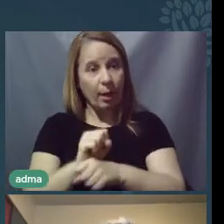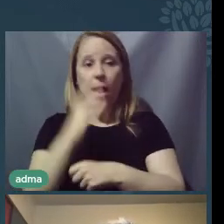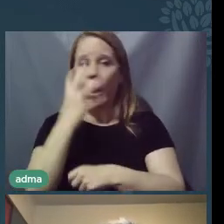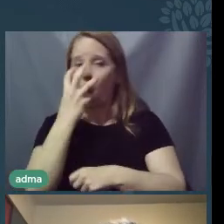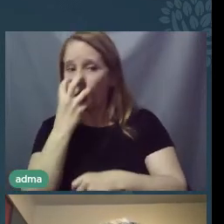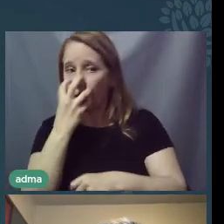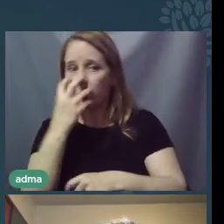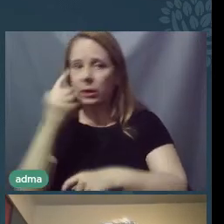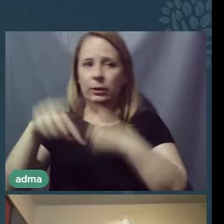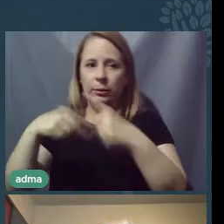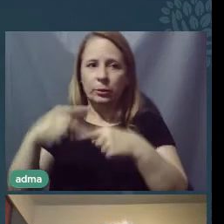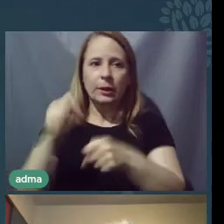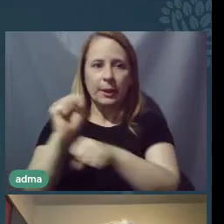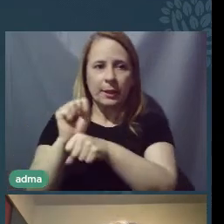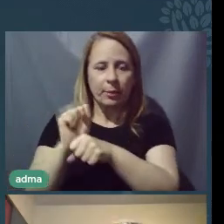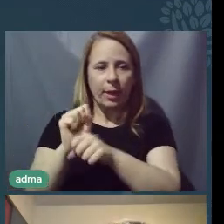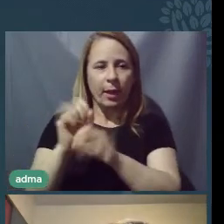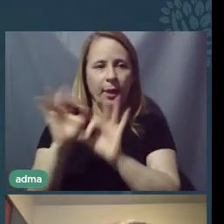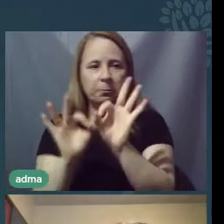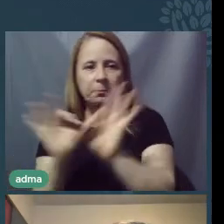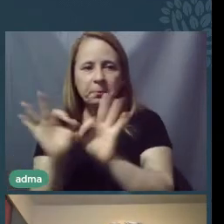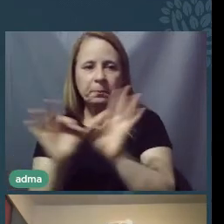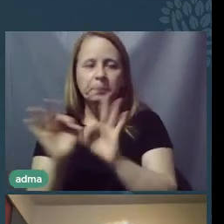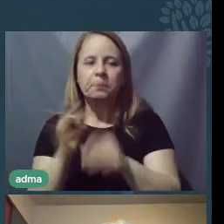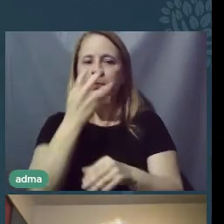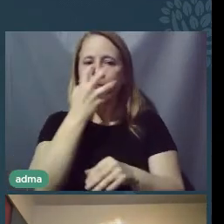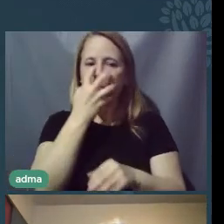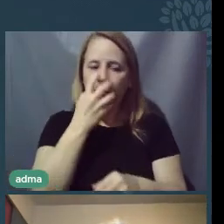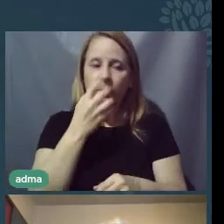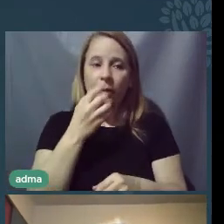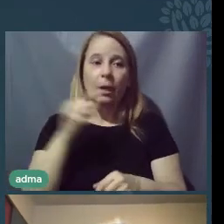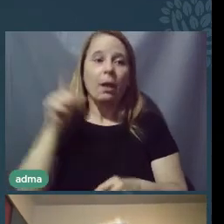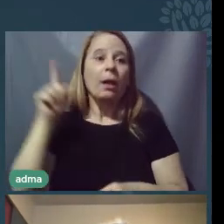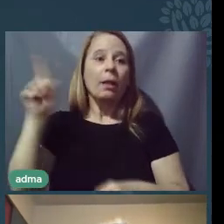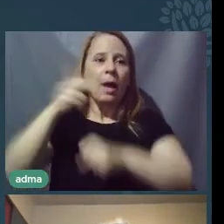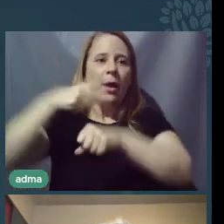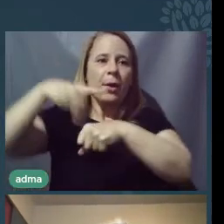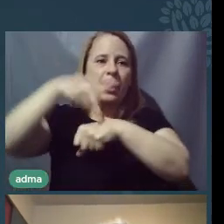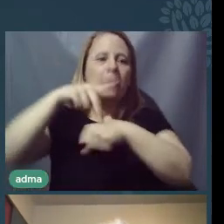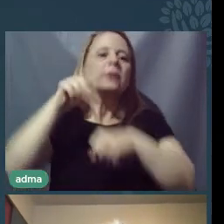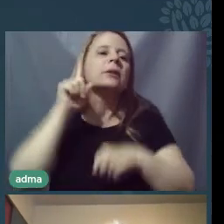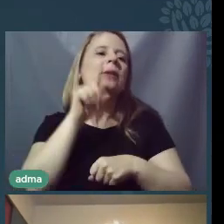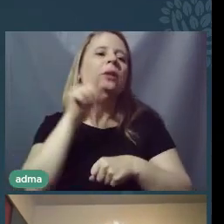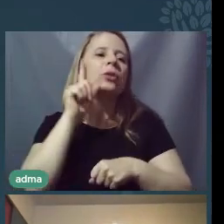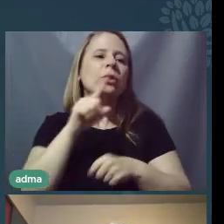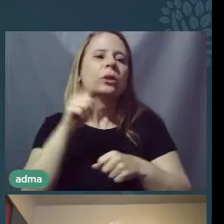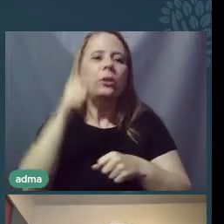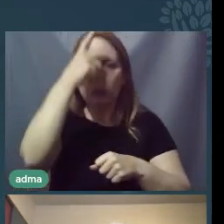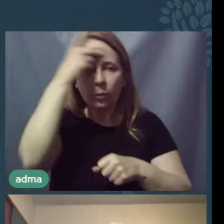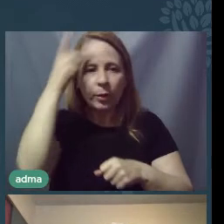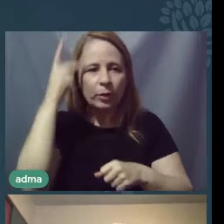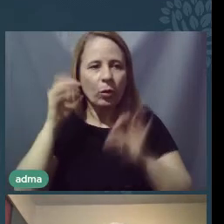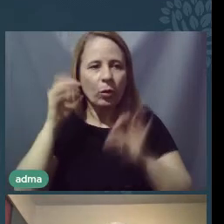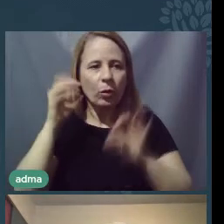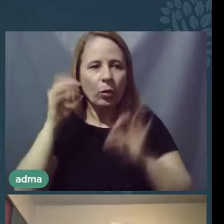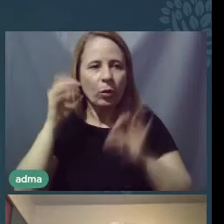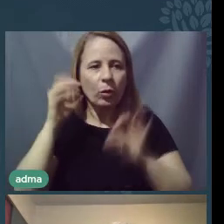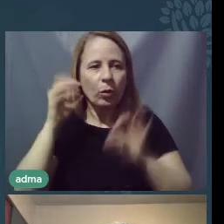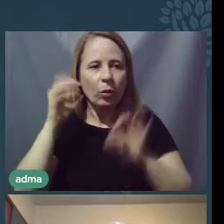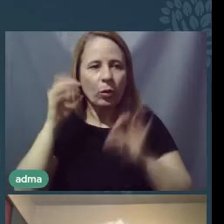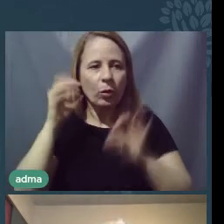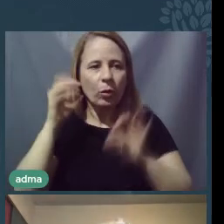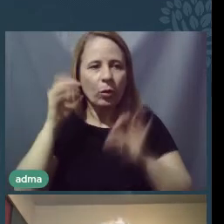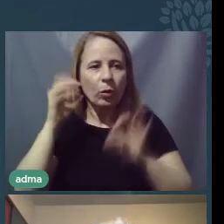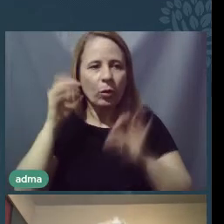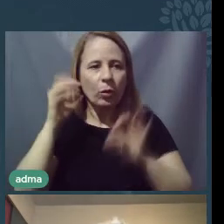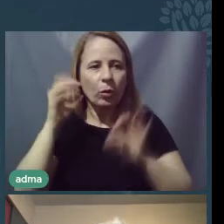Vejam bem, nesse trabalho feito nos Estados Unidos, o percentual de indivíduos